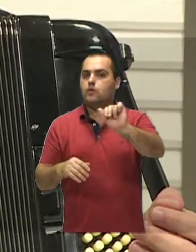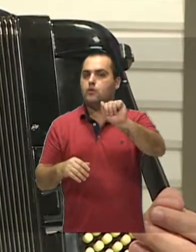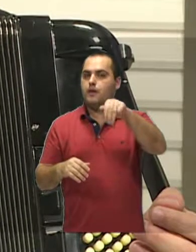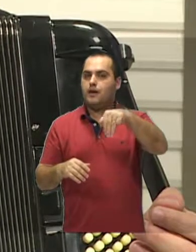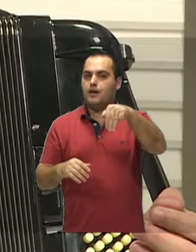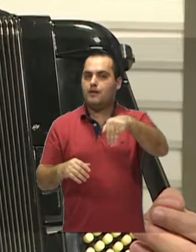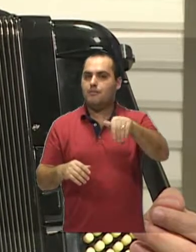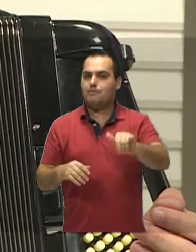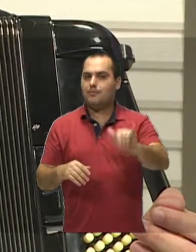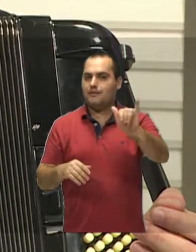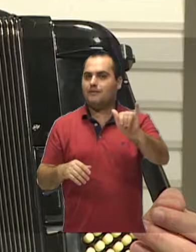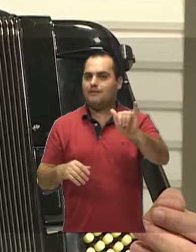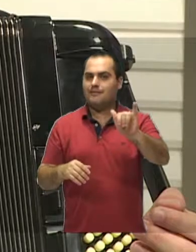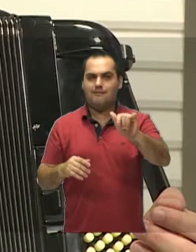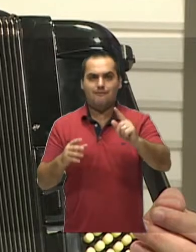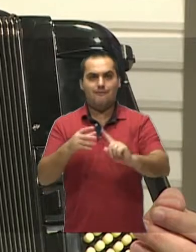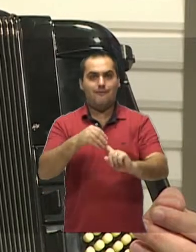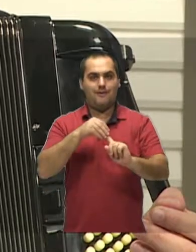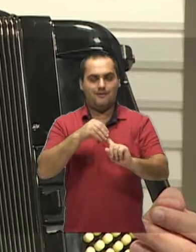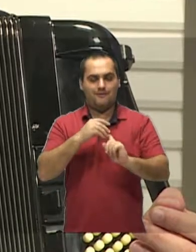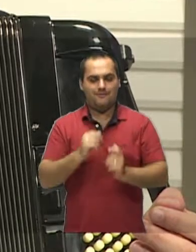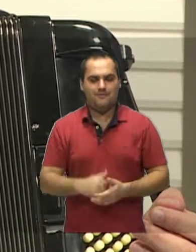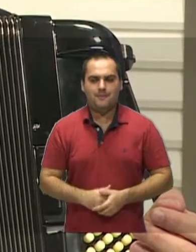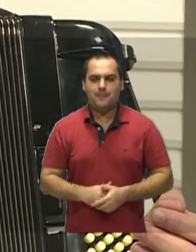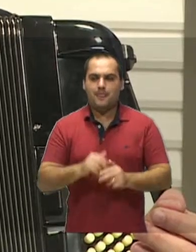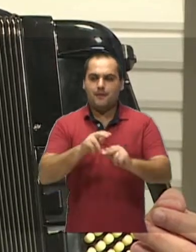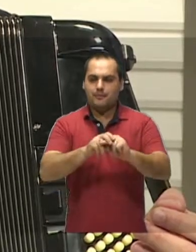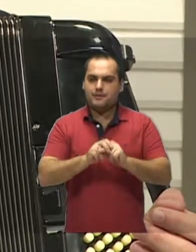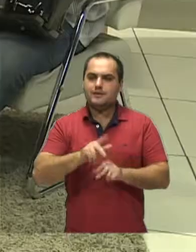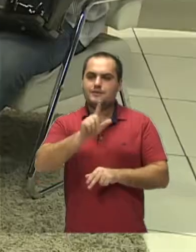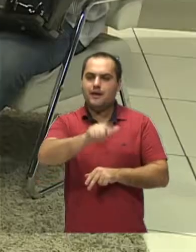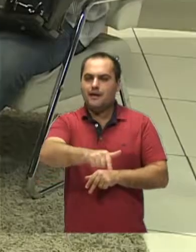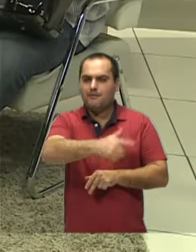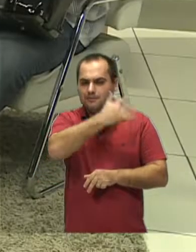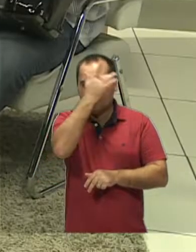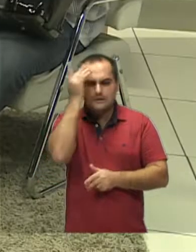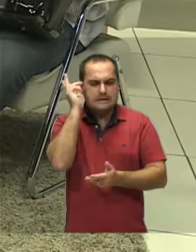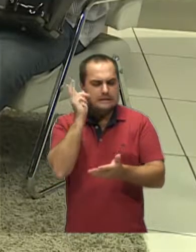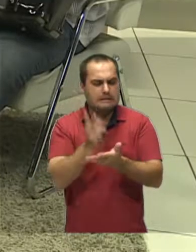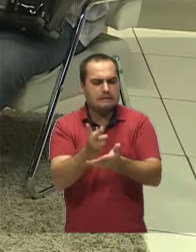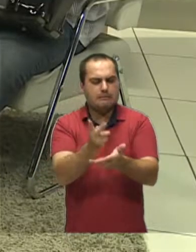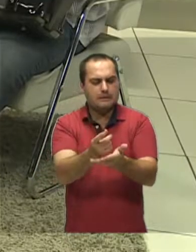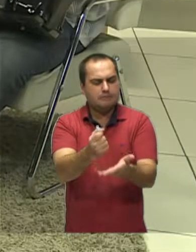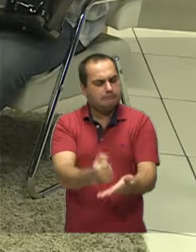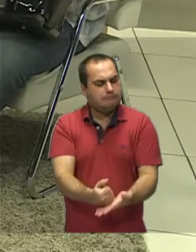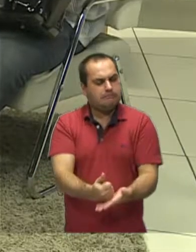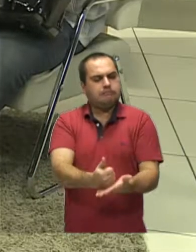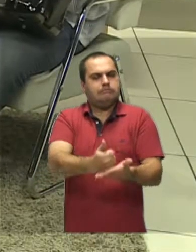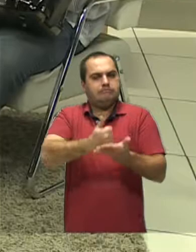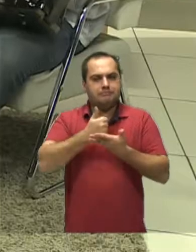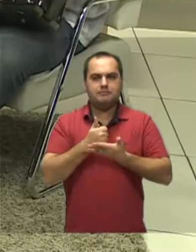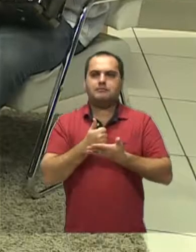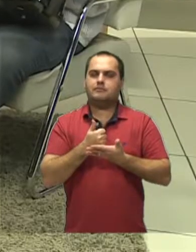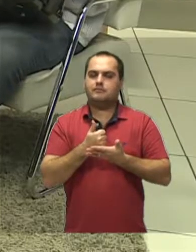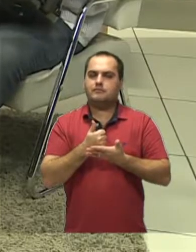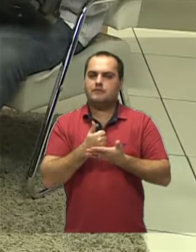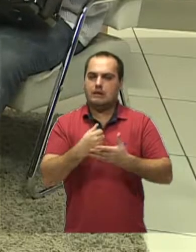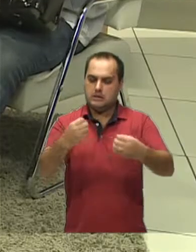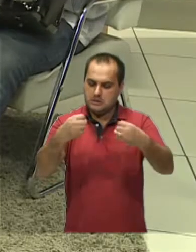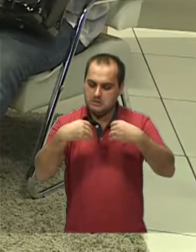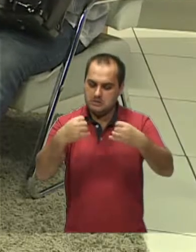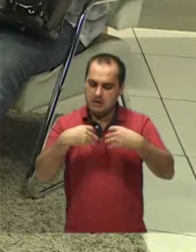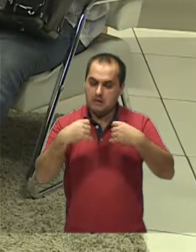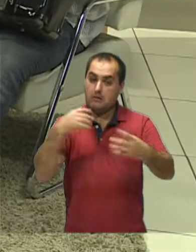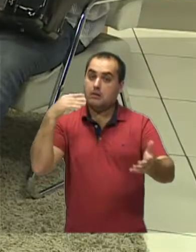Então, assim, pessoas que sempre me apoiaram muito, me ensinaram muito e me ensinam até hoje,